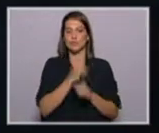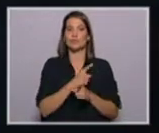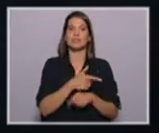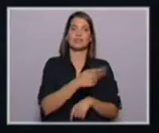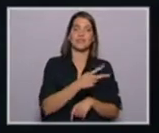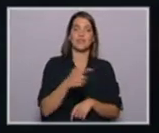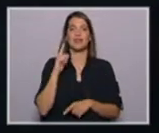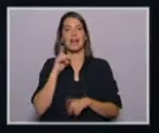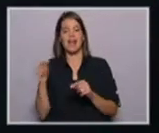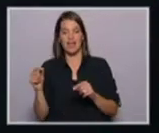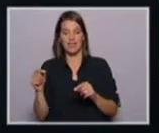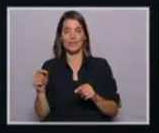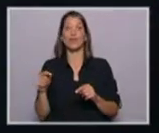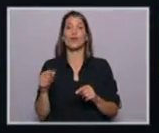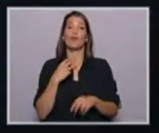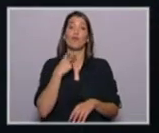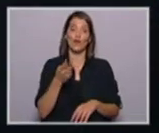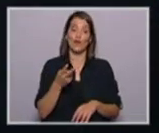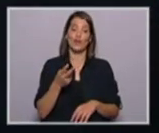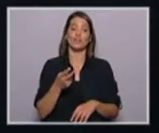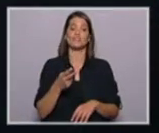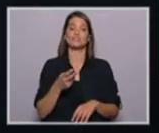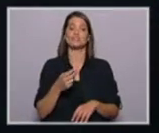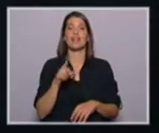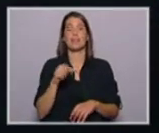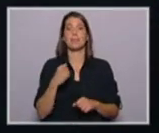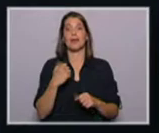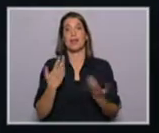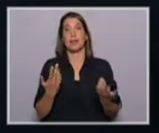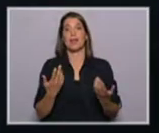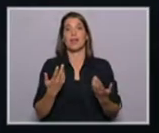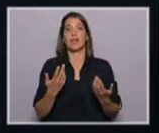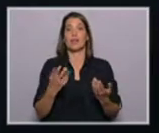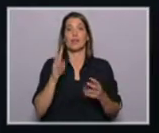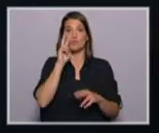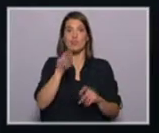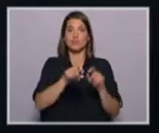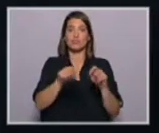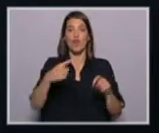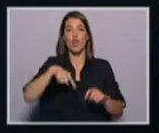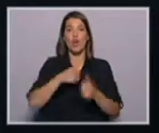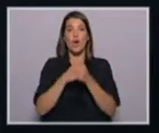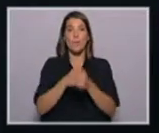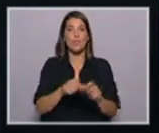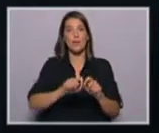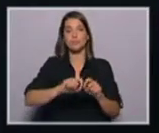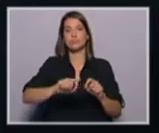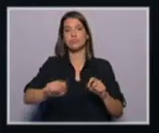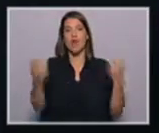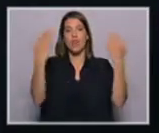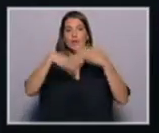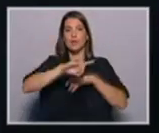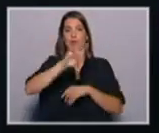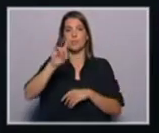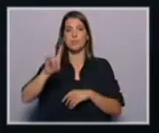rádio, foram vozes e imagens ativas para que nós acompanhássemos durante toda aquela longa noite o